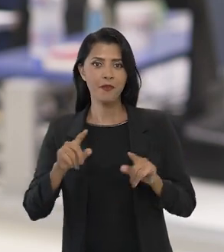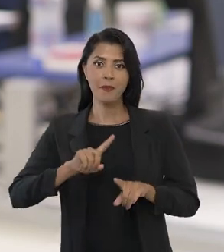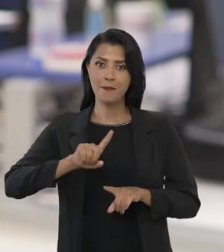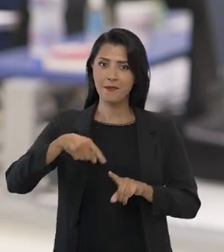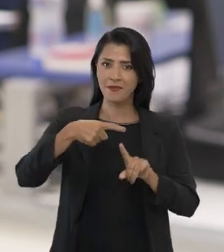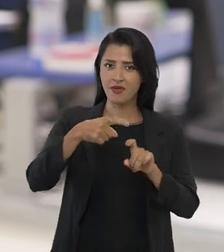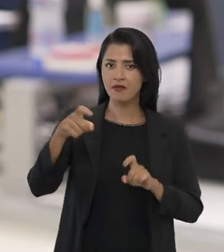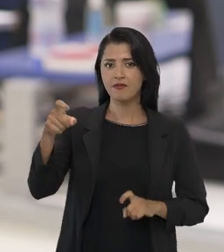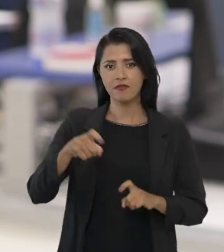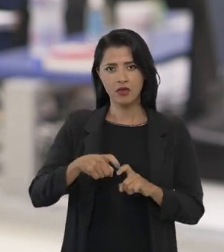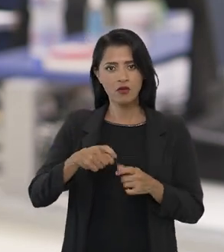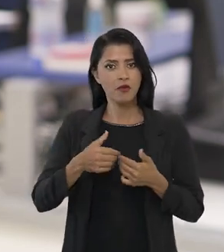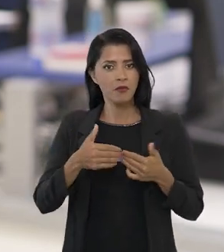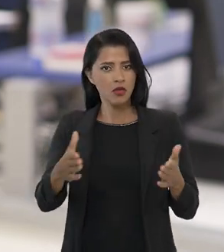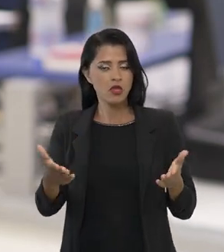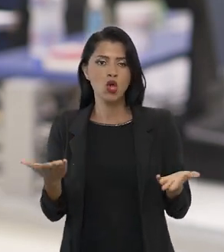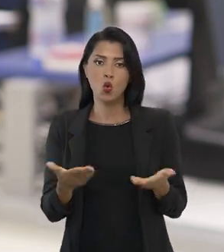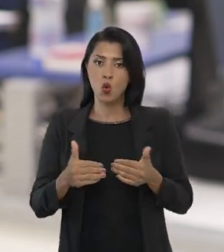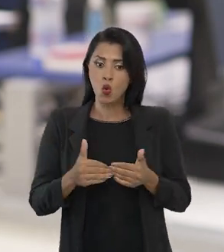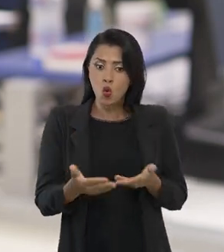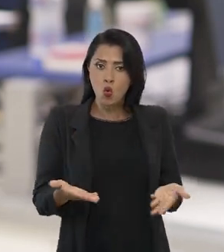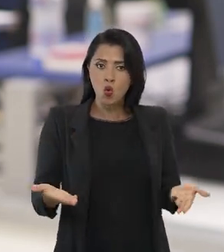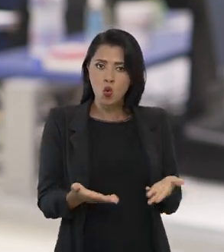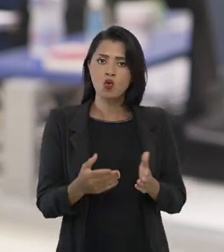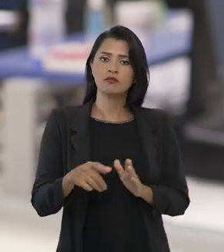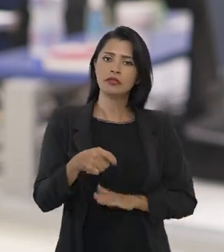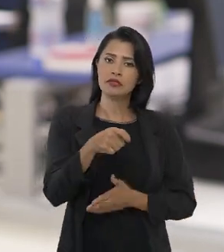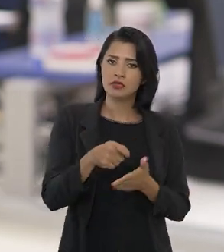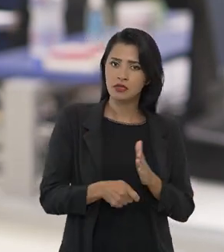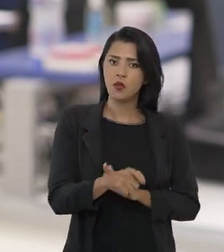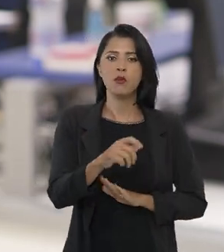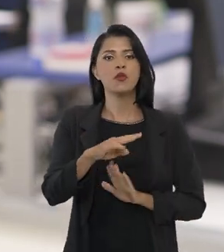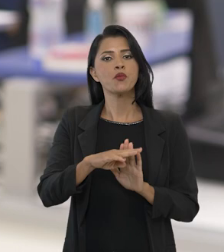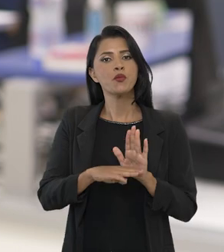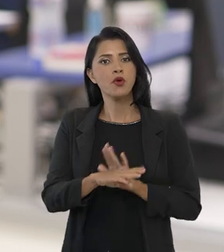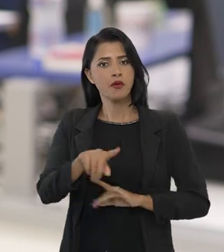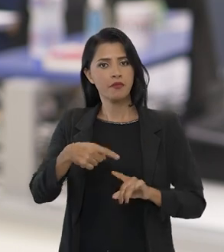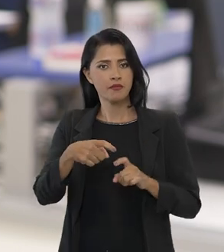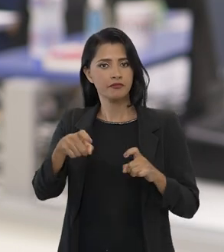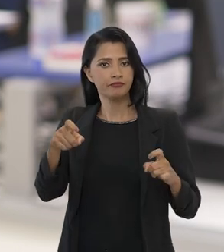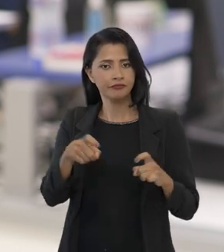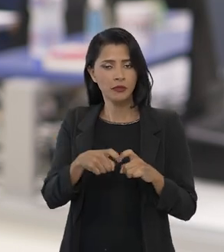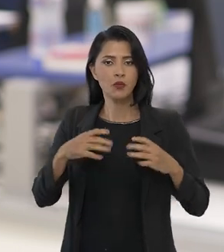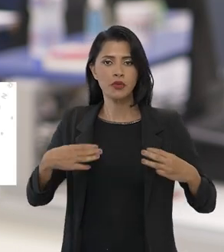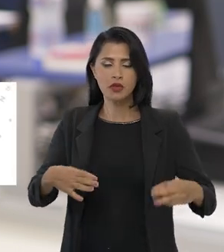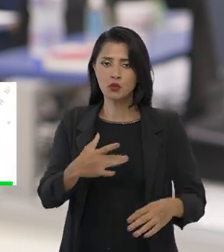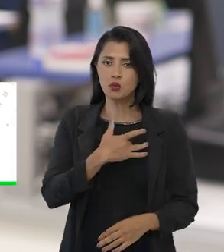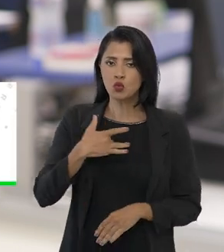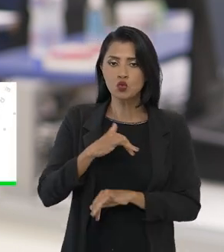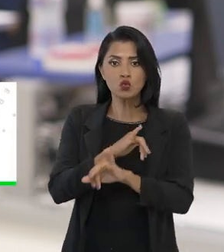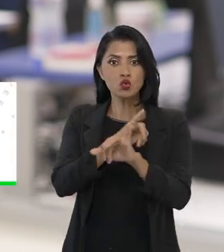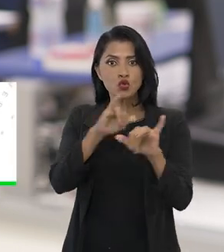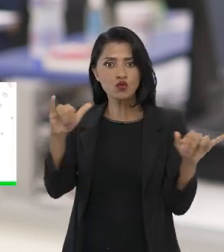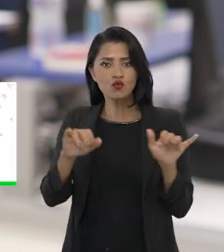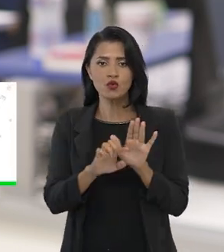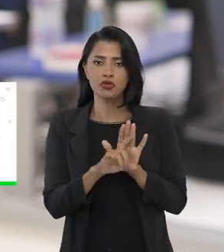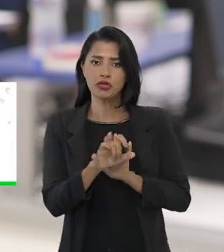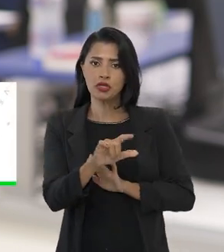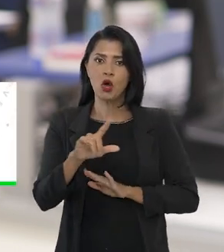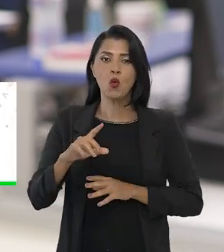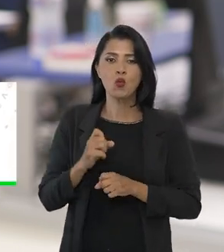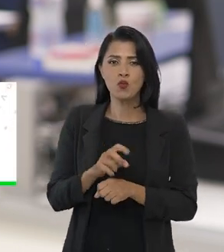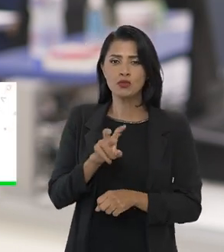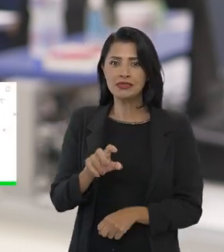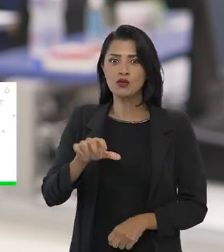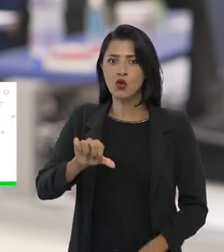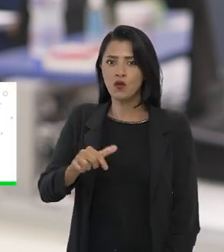Olá, mais médicos! Estão abertas a partir de hoje as inscrições para o programa. O Ministério da Saúde divulgou